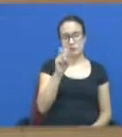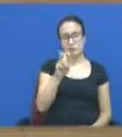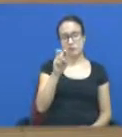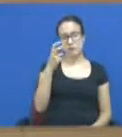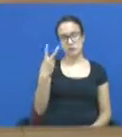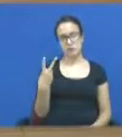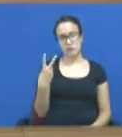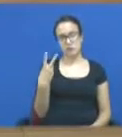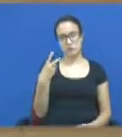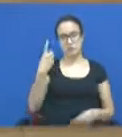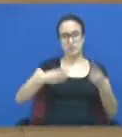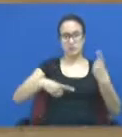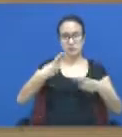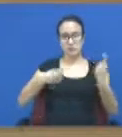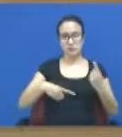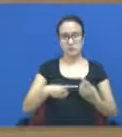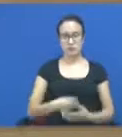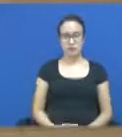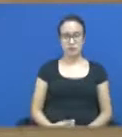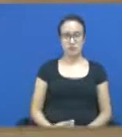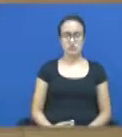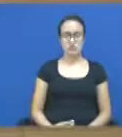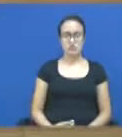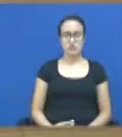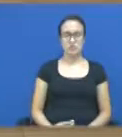4852 está em discussão.